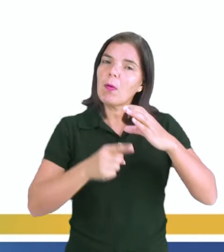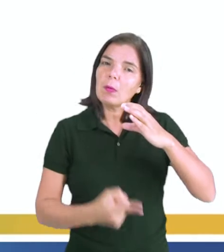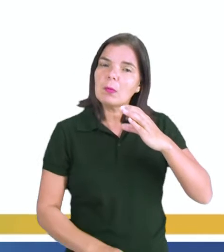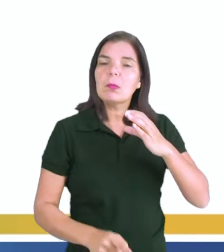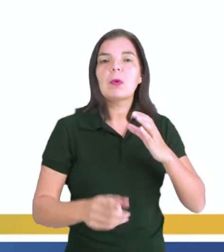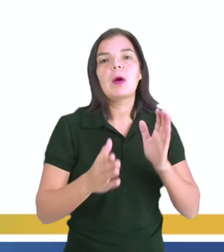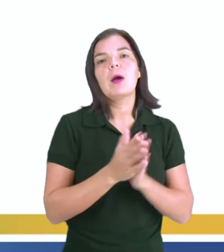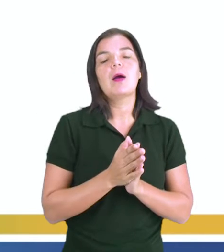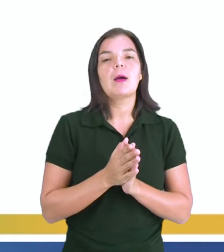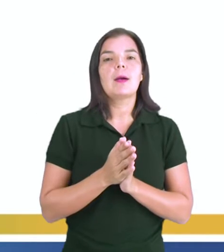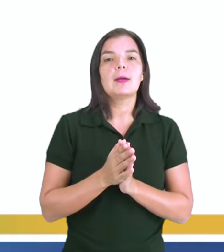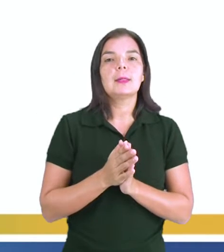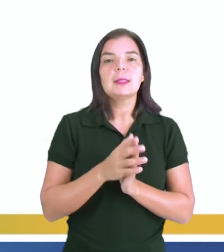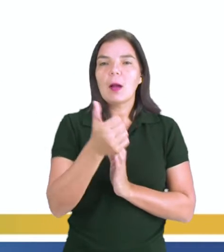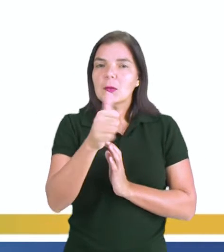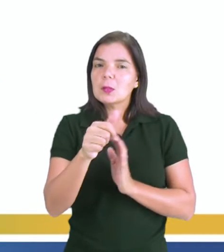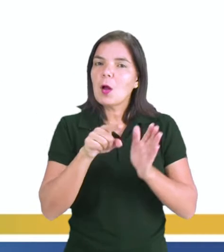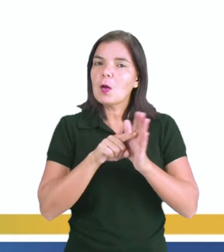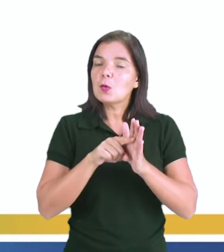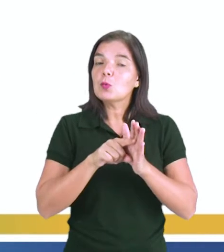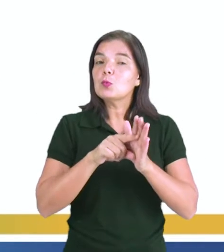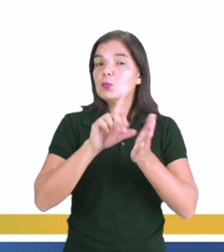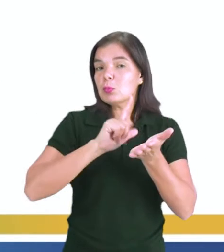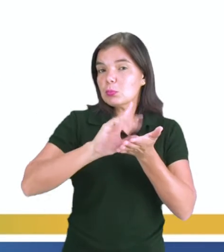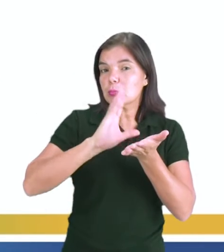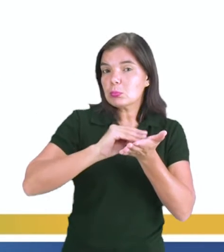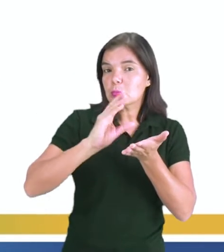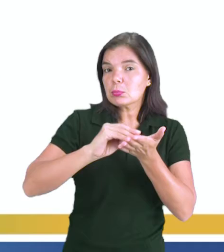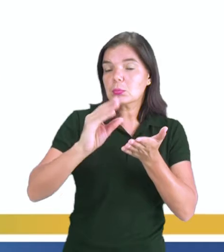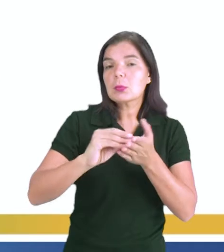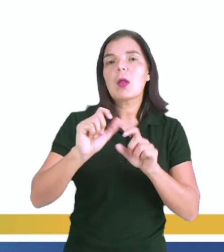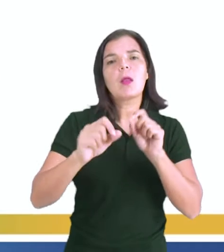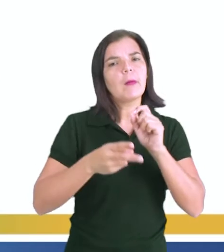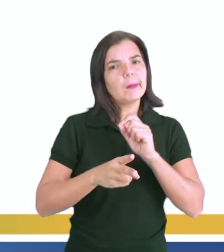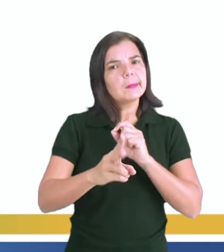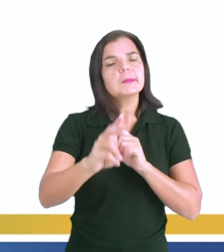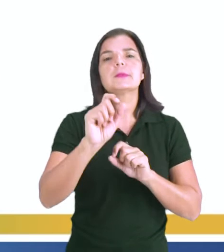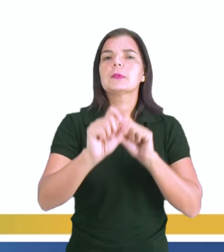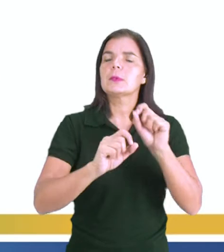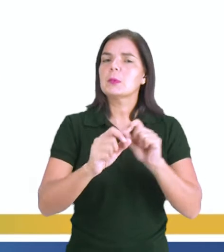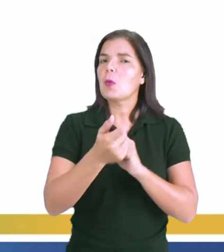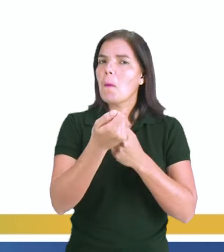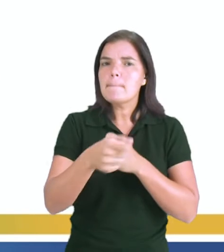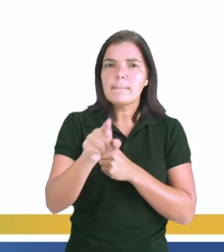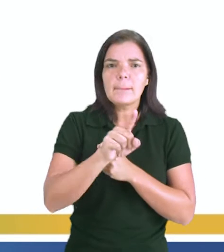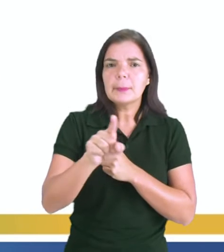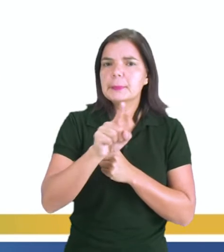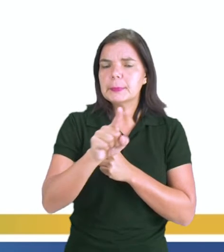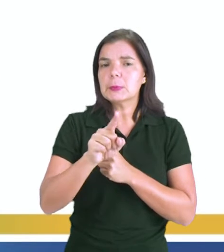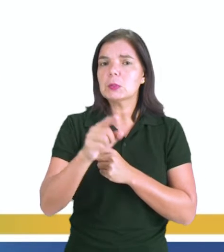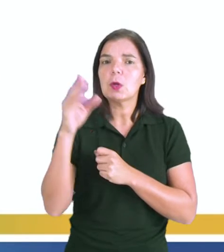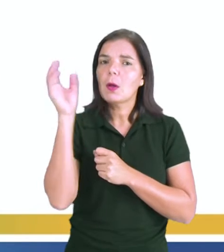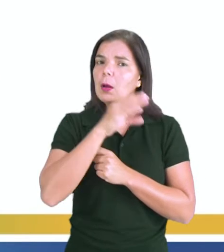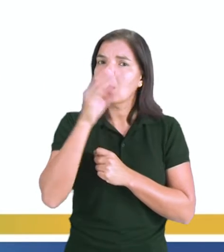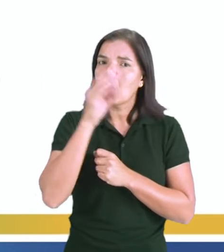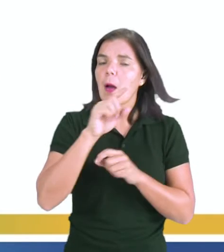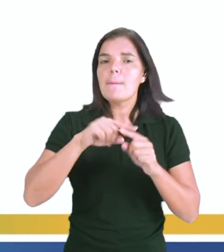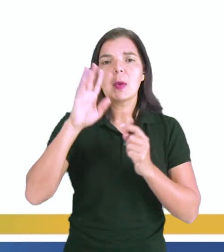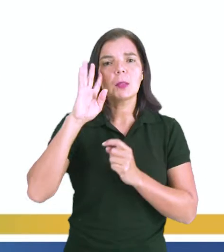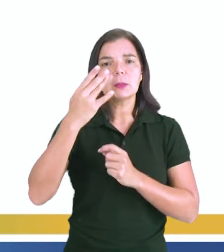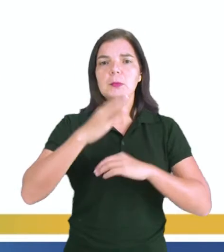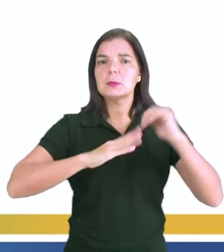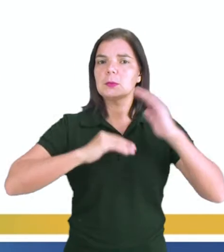análise e analisa a questão abordada. Em sua análise, ele continua defendendo que não há necessidade de pressa para decidir